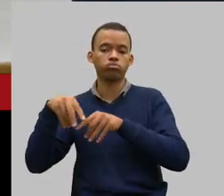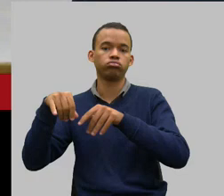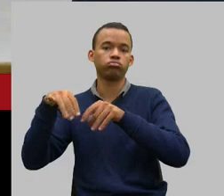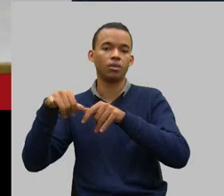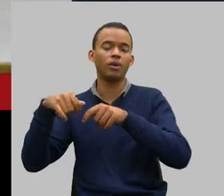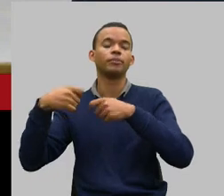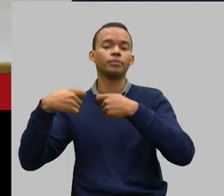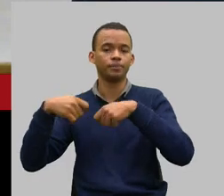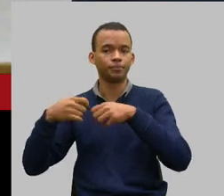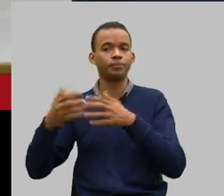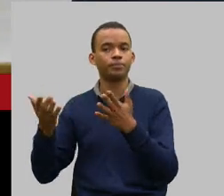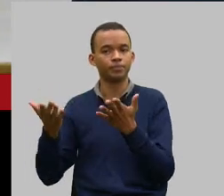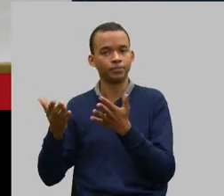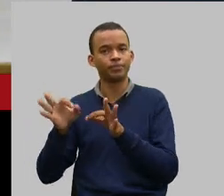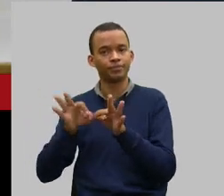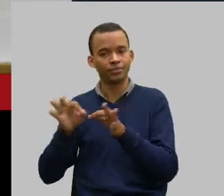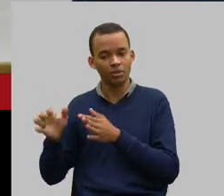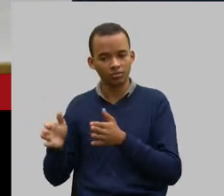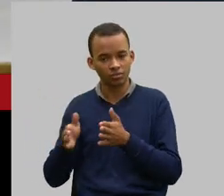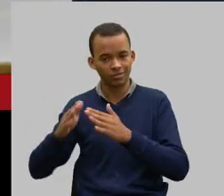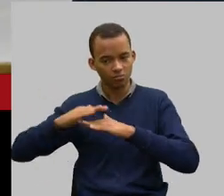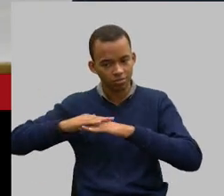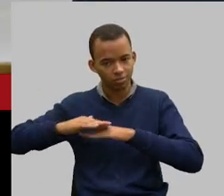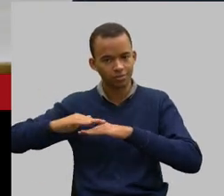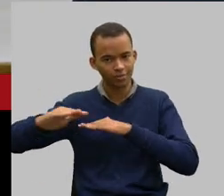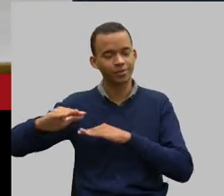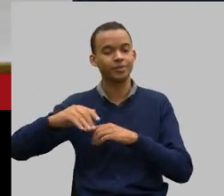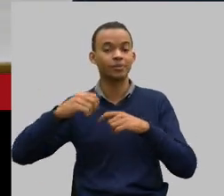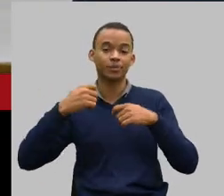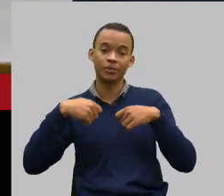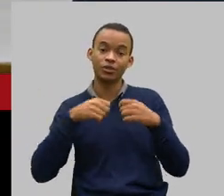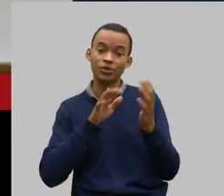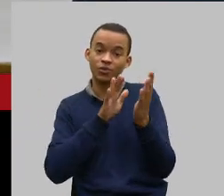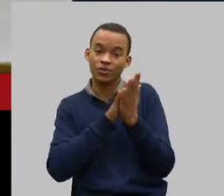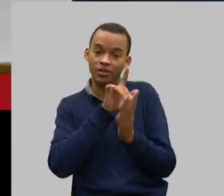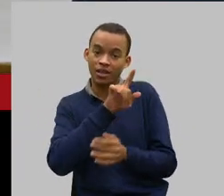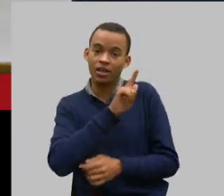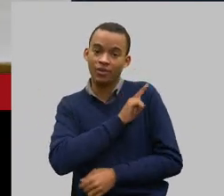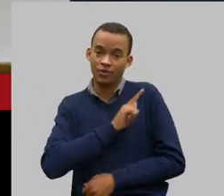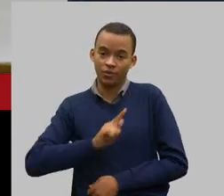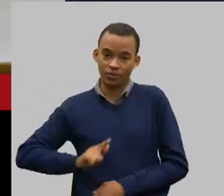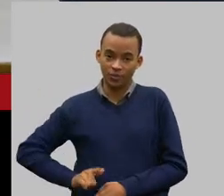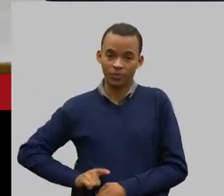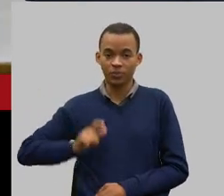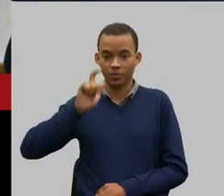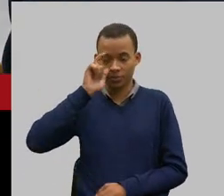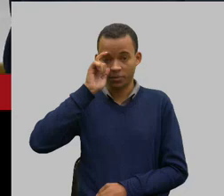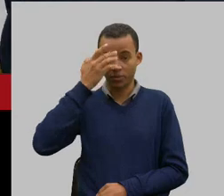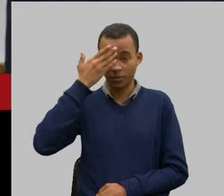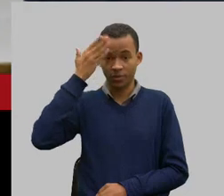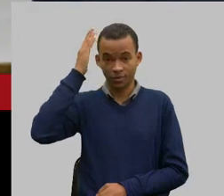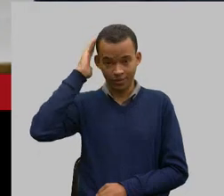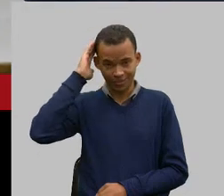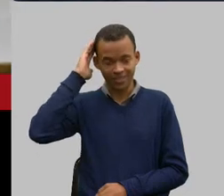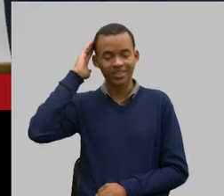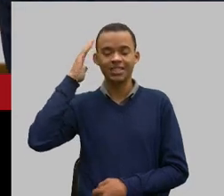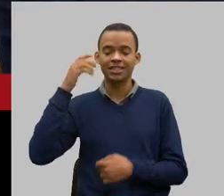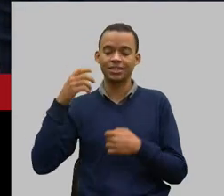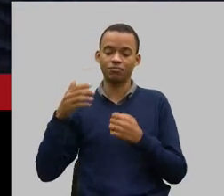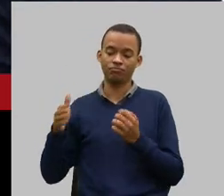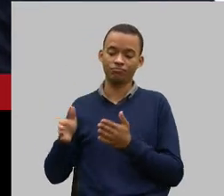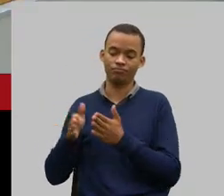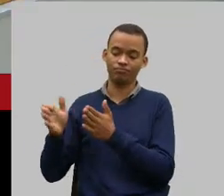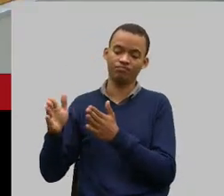do você convencer o governador nós vamos estar viajando com ele amanhã e vamos estar falando também de que essas duas estradas elas possam